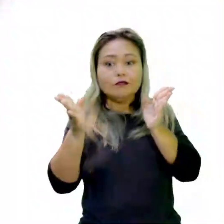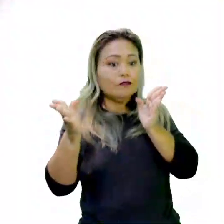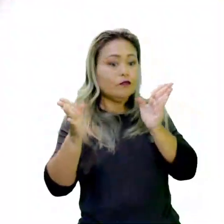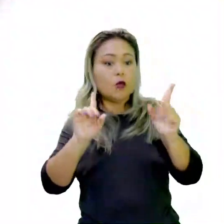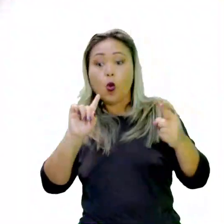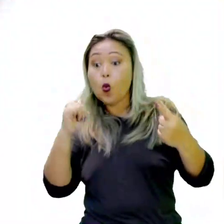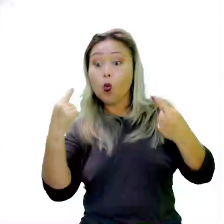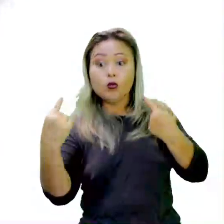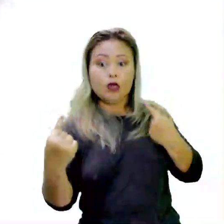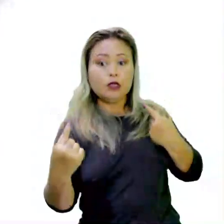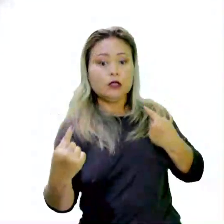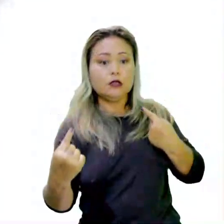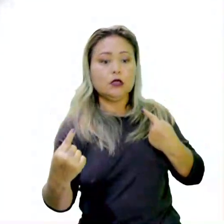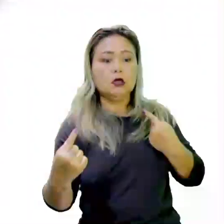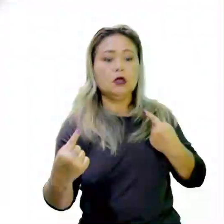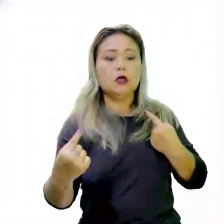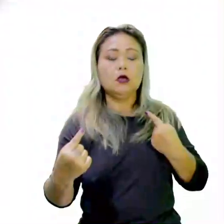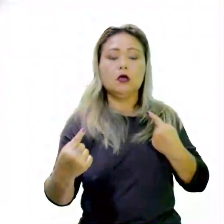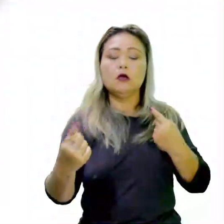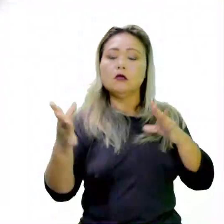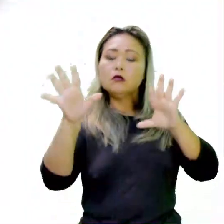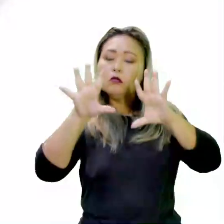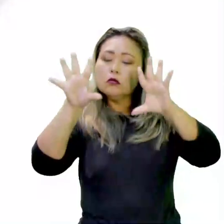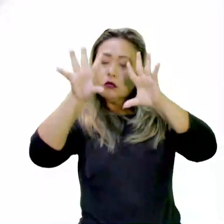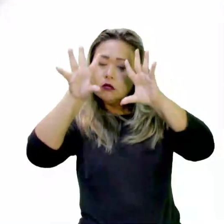e contradições,